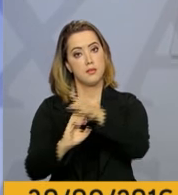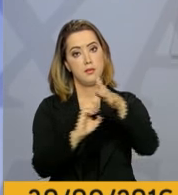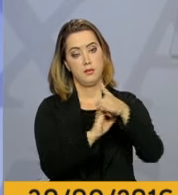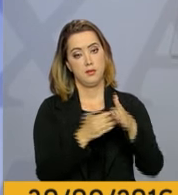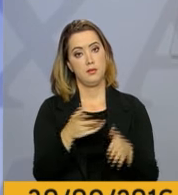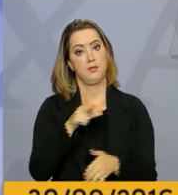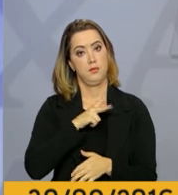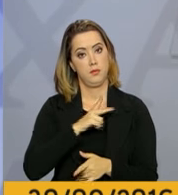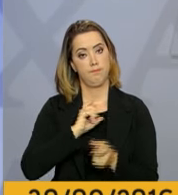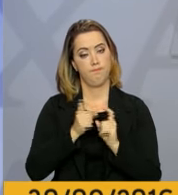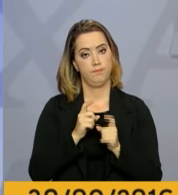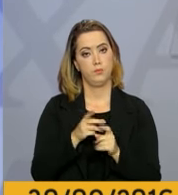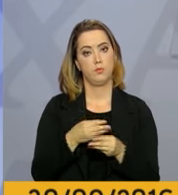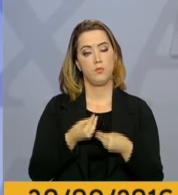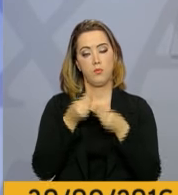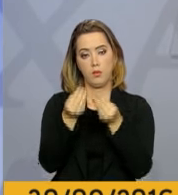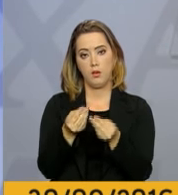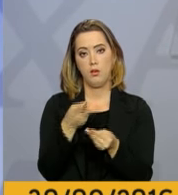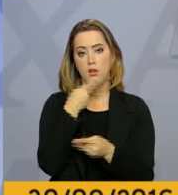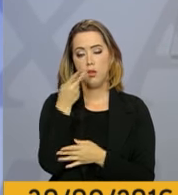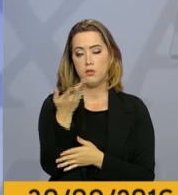E, ao fazê-lo, eu quero